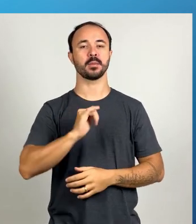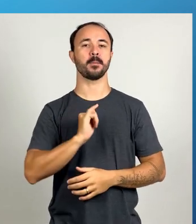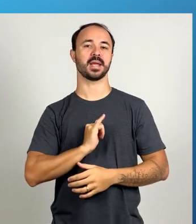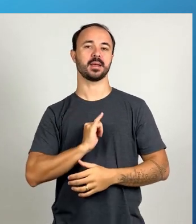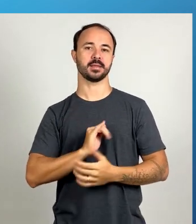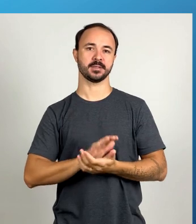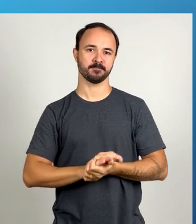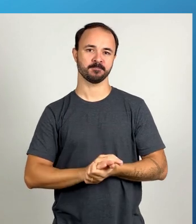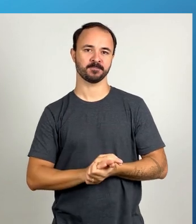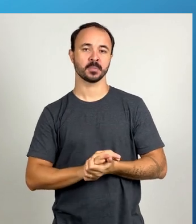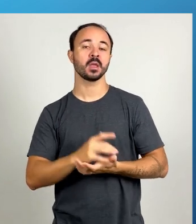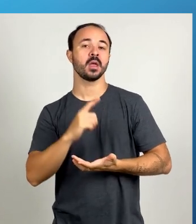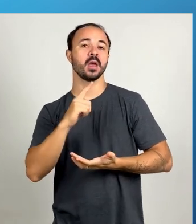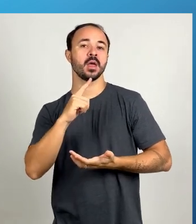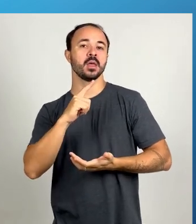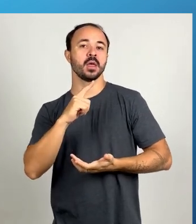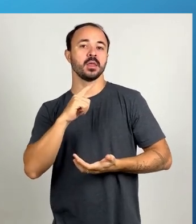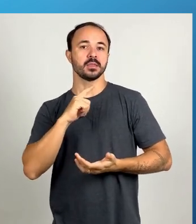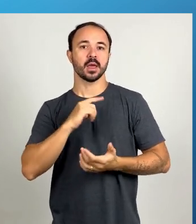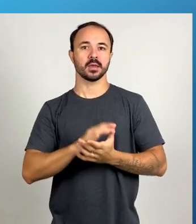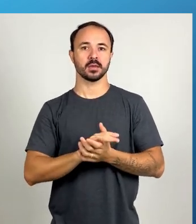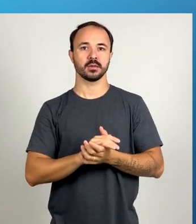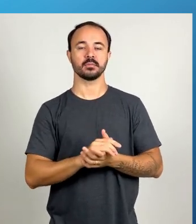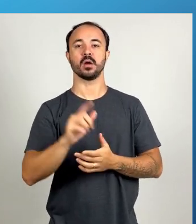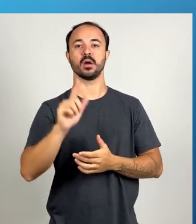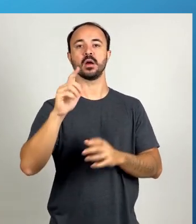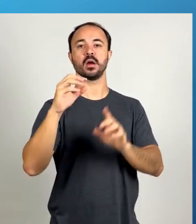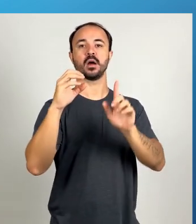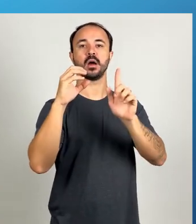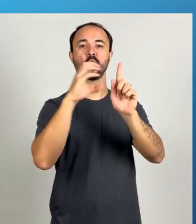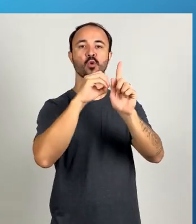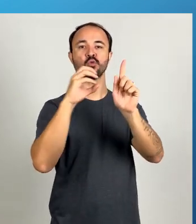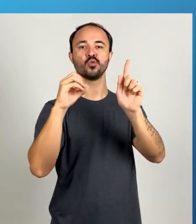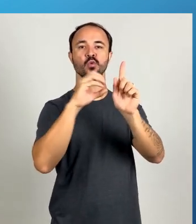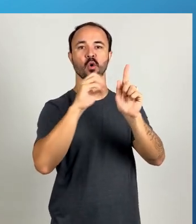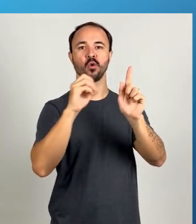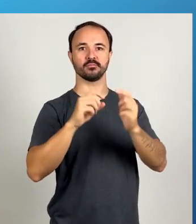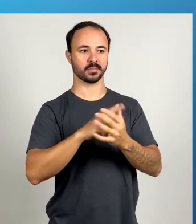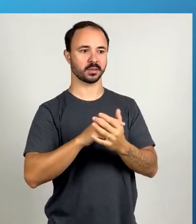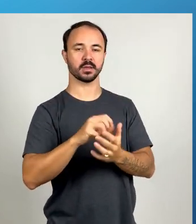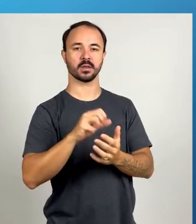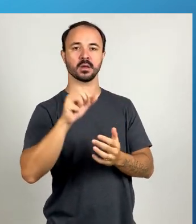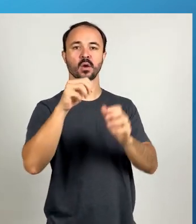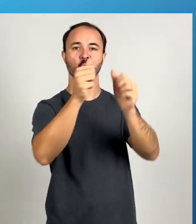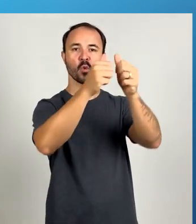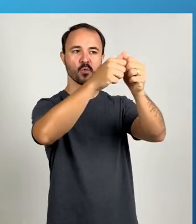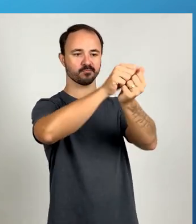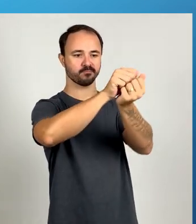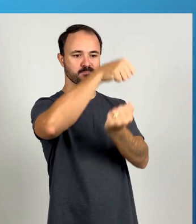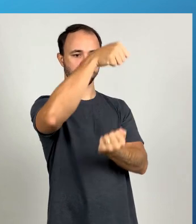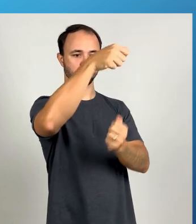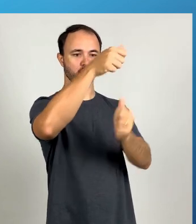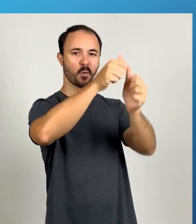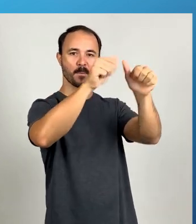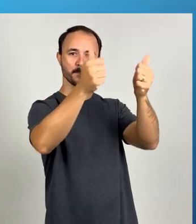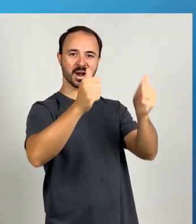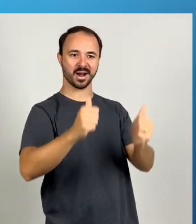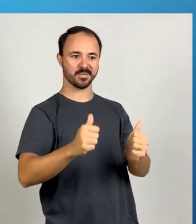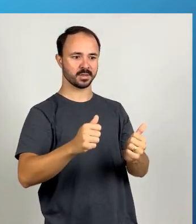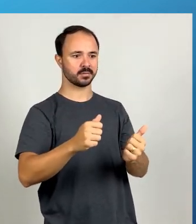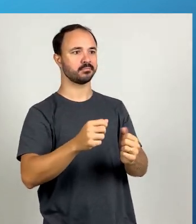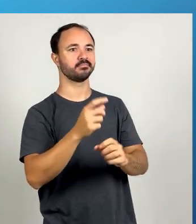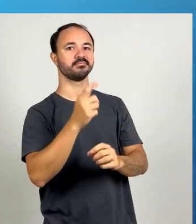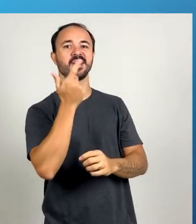Em aplicativos gratuitos como o Google Maps ou o Google Earth, nós conseguimos identificar e buscar por qualquer